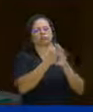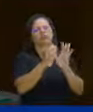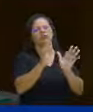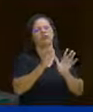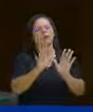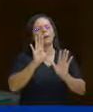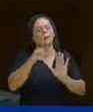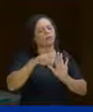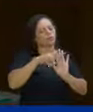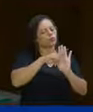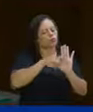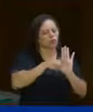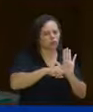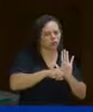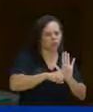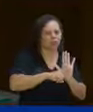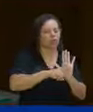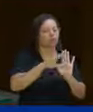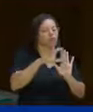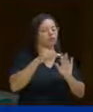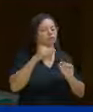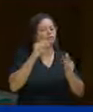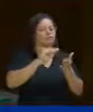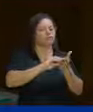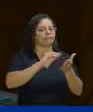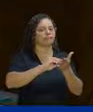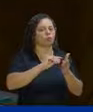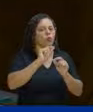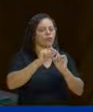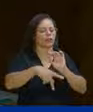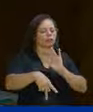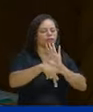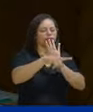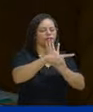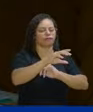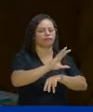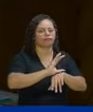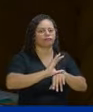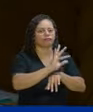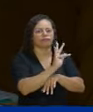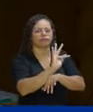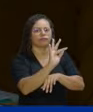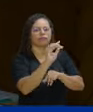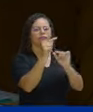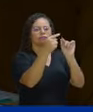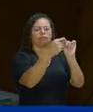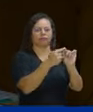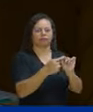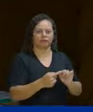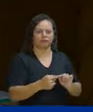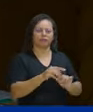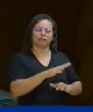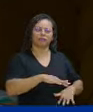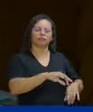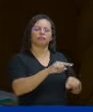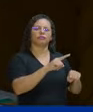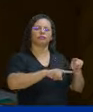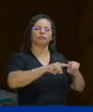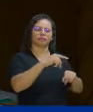a análise não teria levado em consideração os princípios constitucionais aplicáveis à